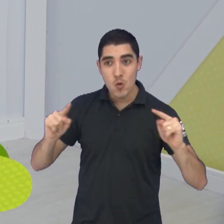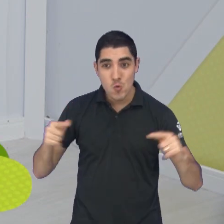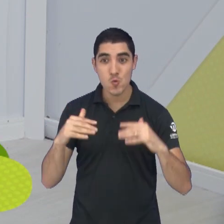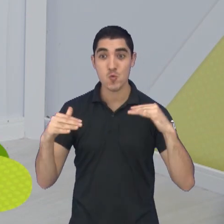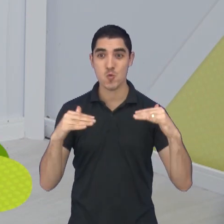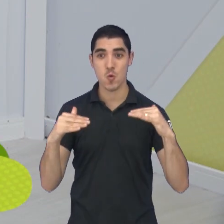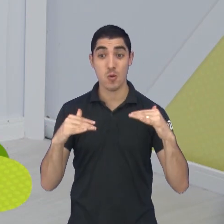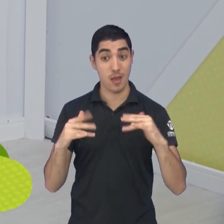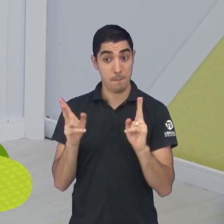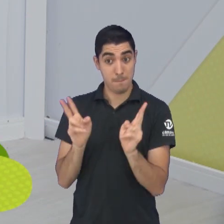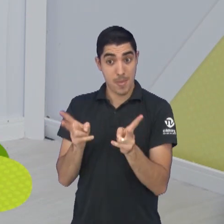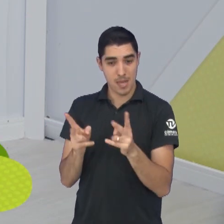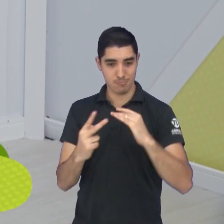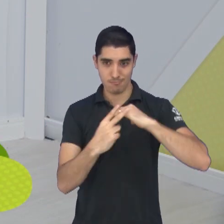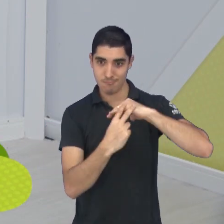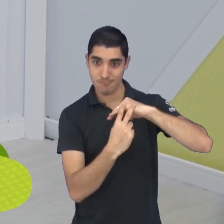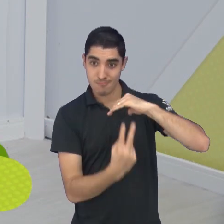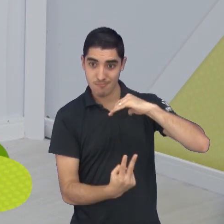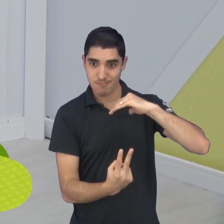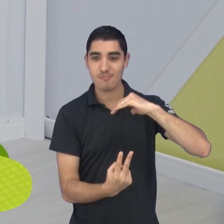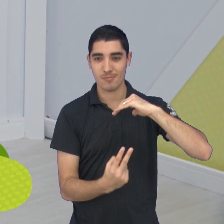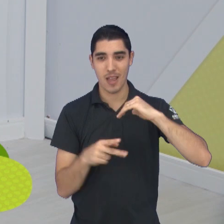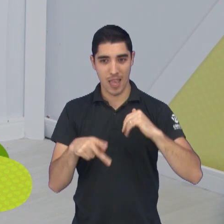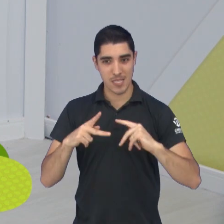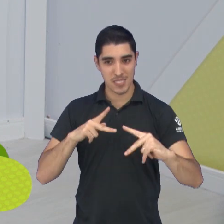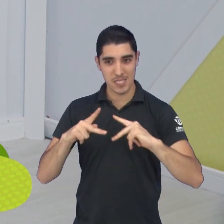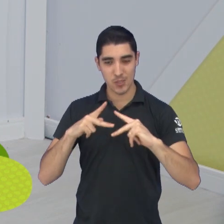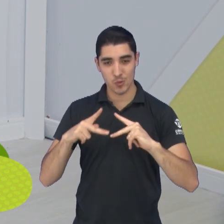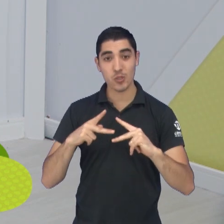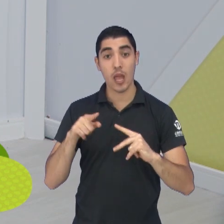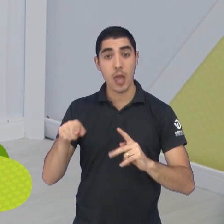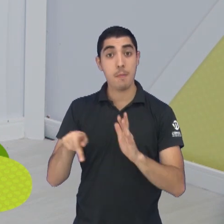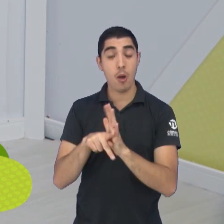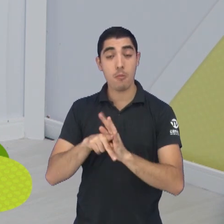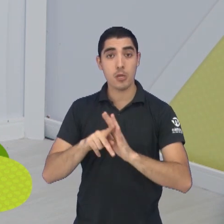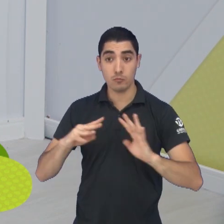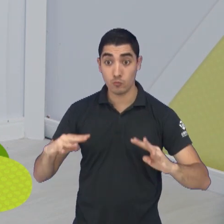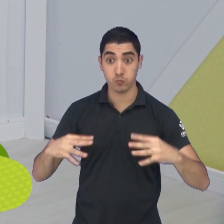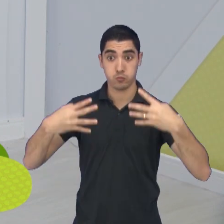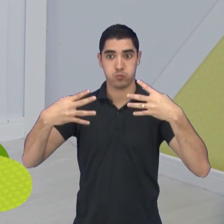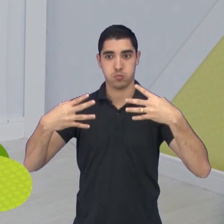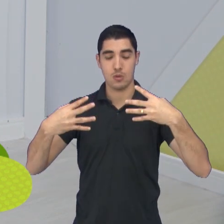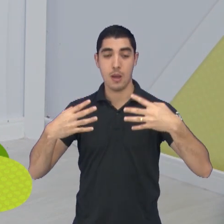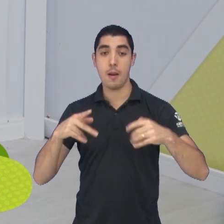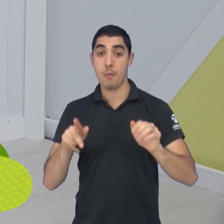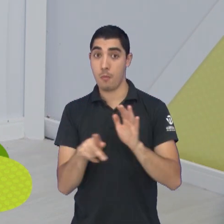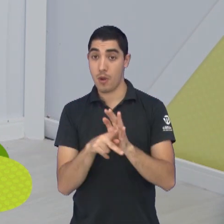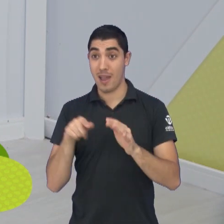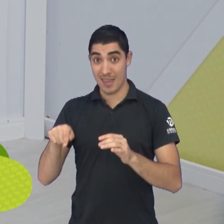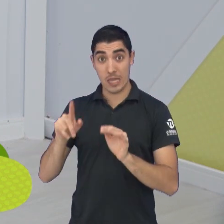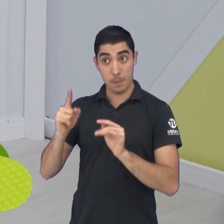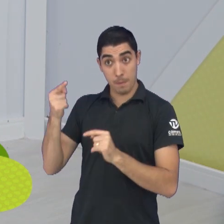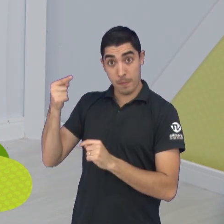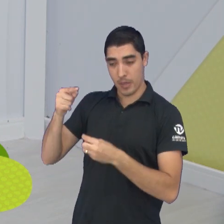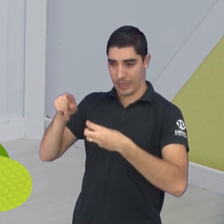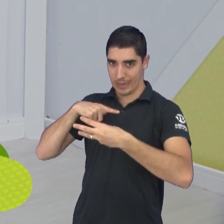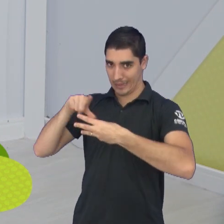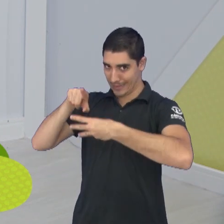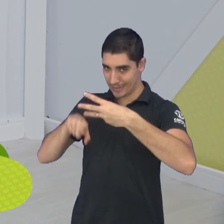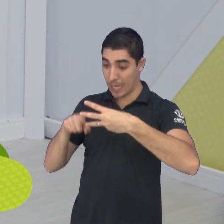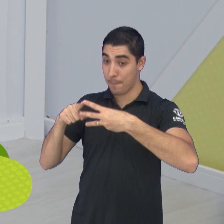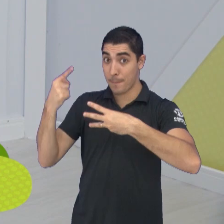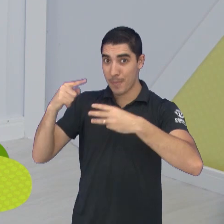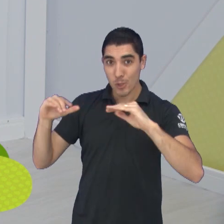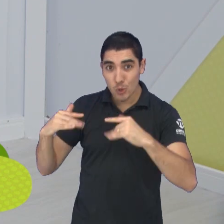lá na Farmaconde Arena pela primeira partida dos playoffs de quartas de final da Superliga Masculina. E o time do técnico Carlos